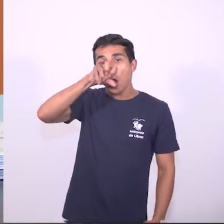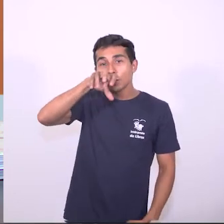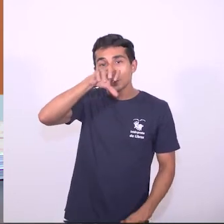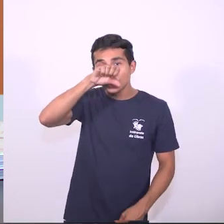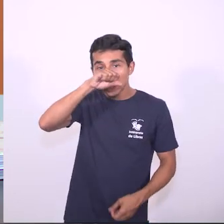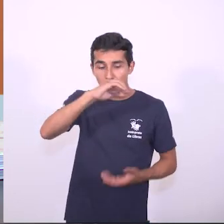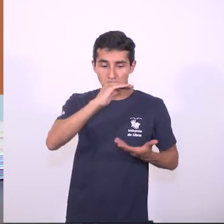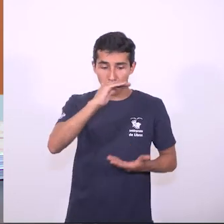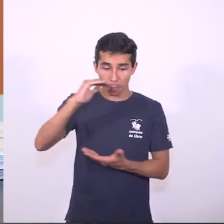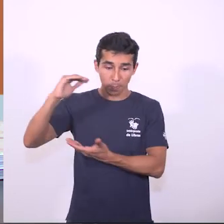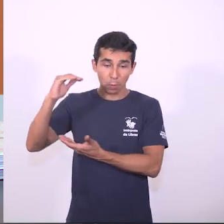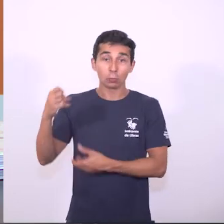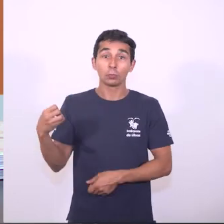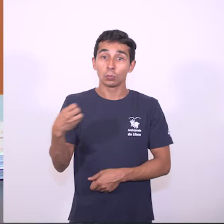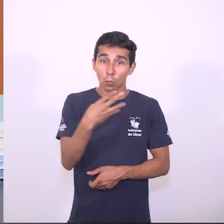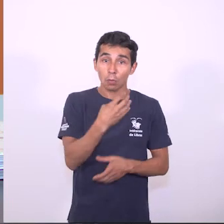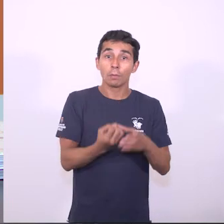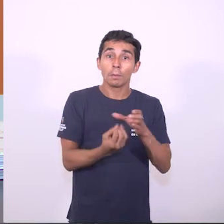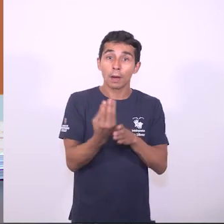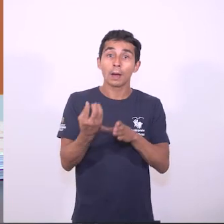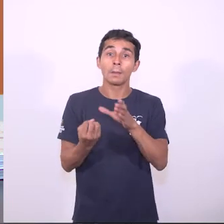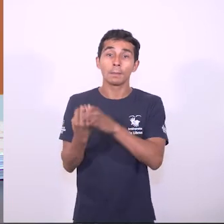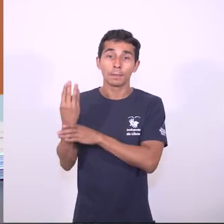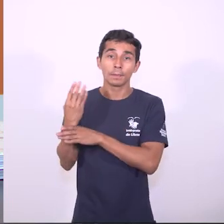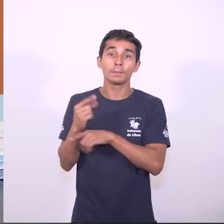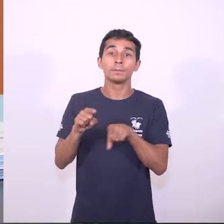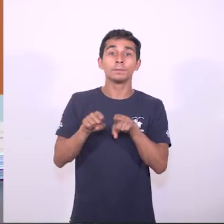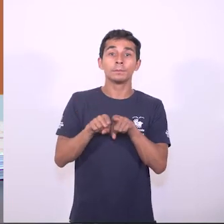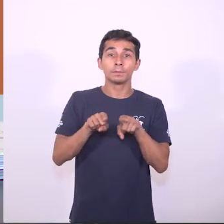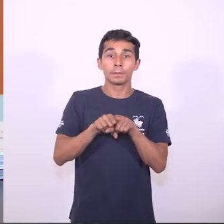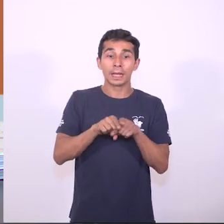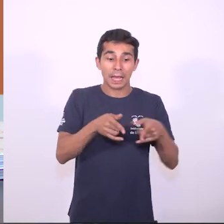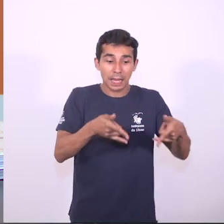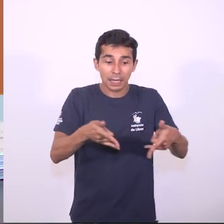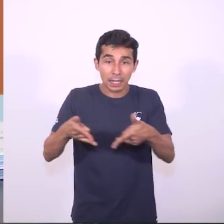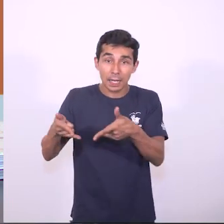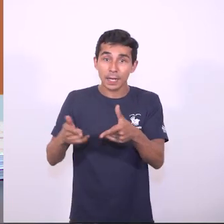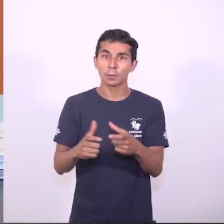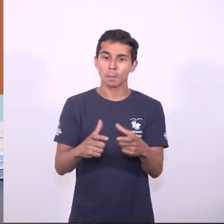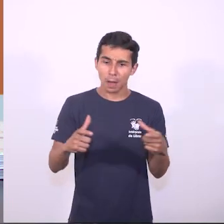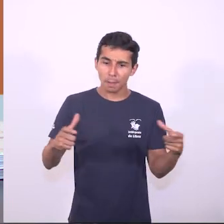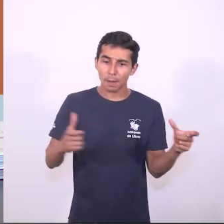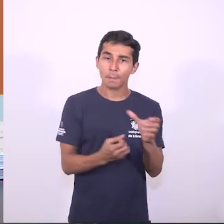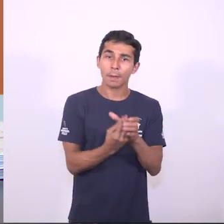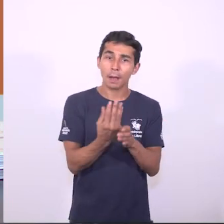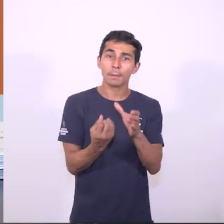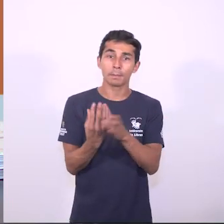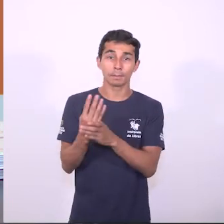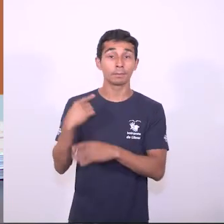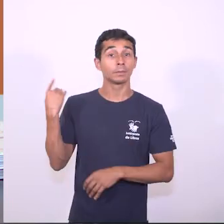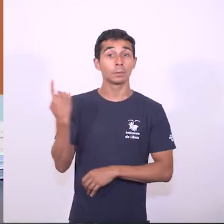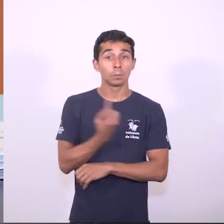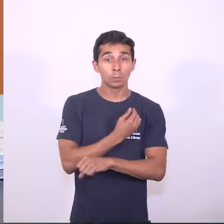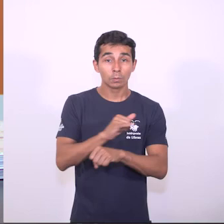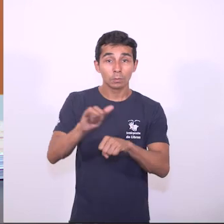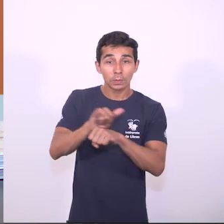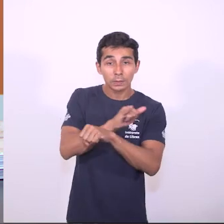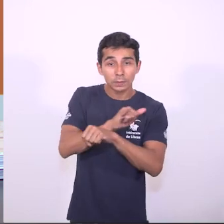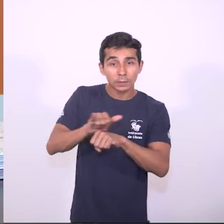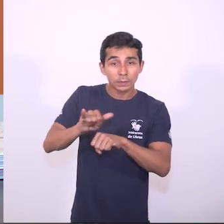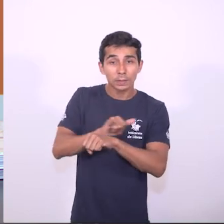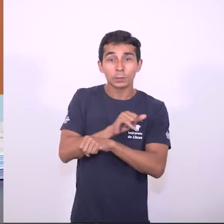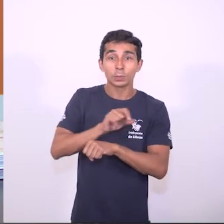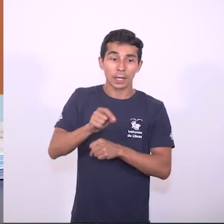hospitais dia, nos HDs, nas AMAs. A estratégia nossa tem sido, inclusive, ampliar a capilaridade